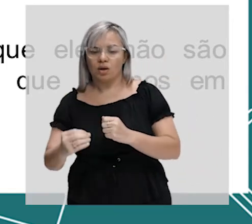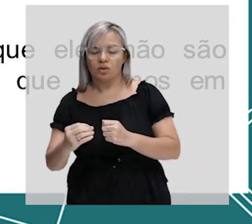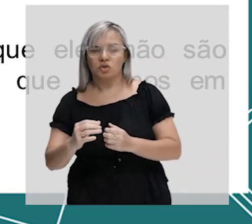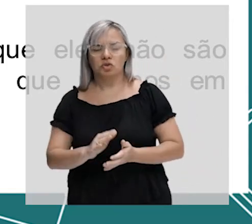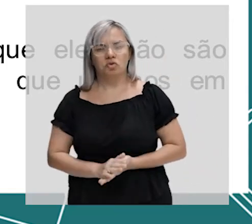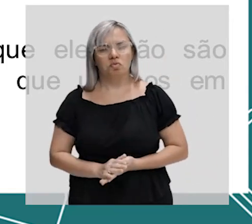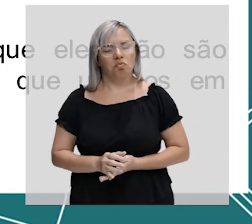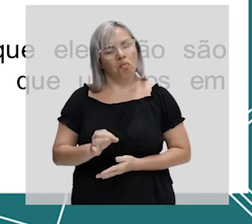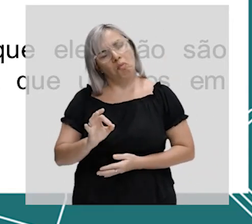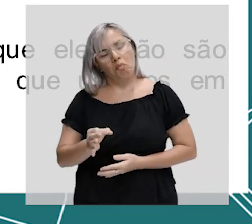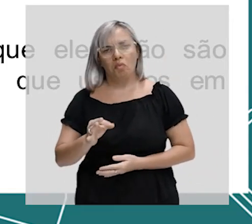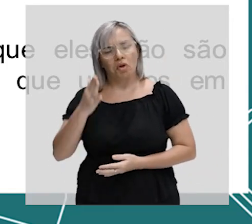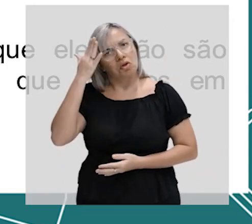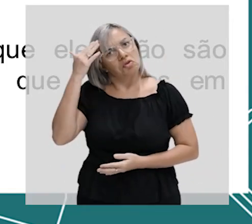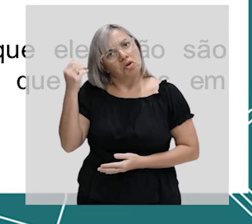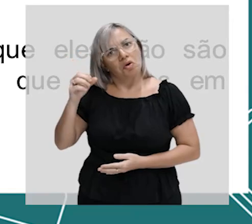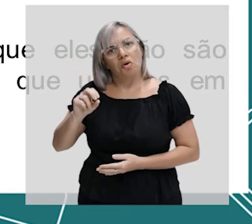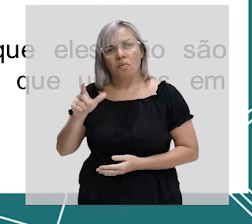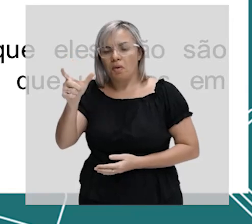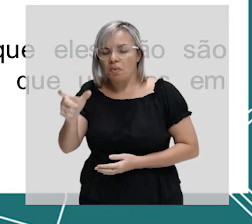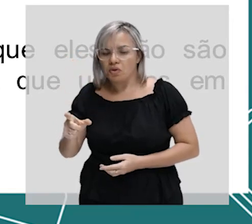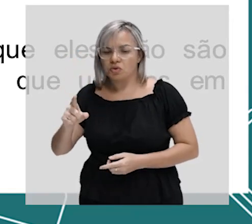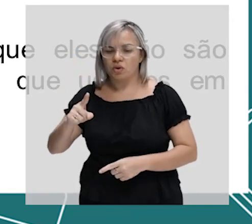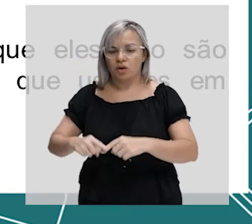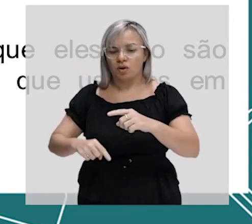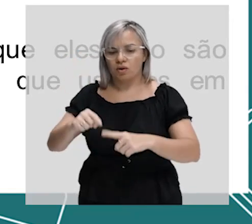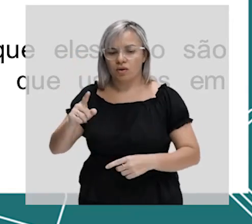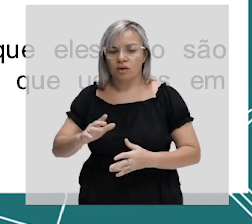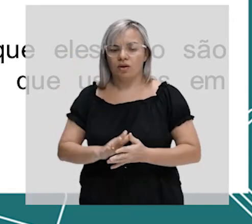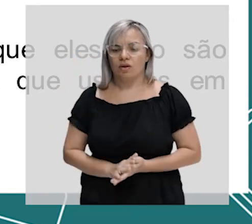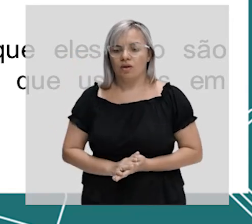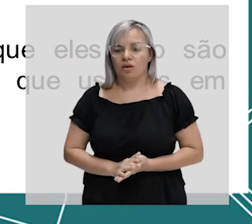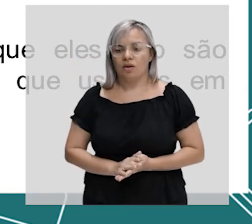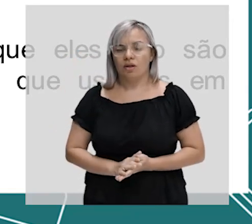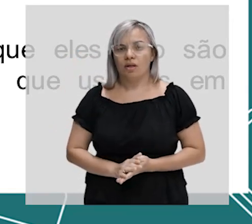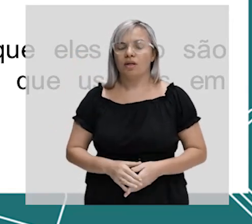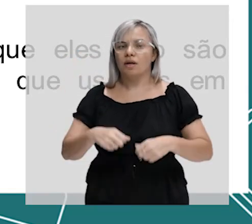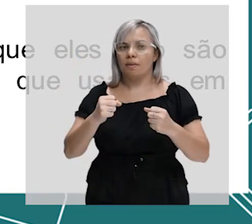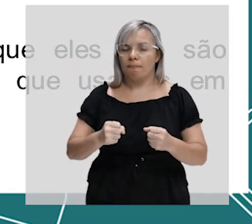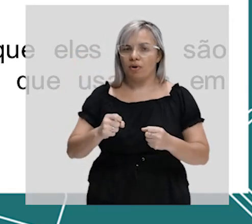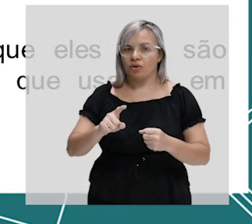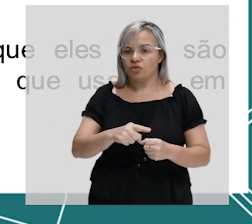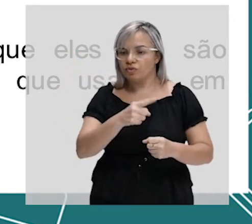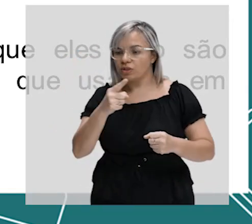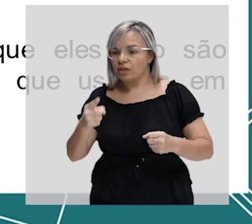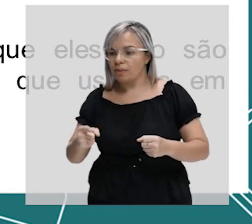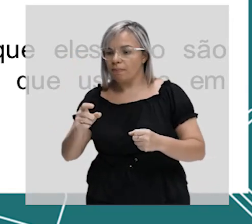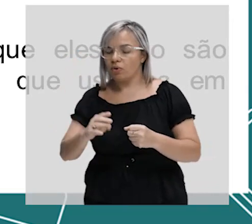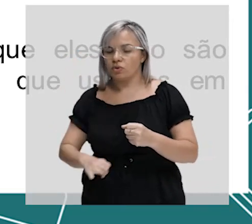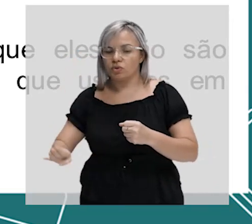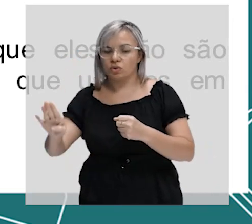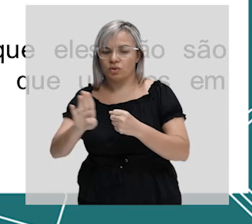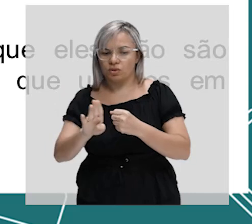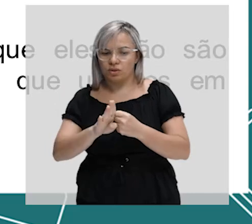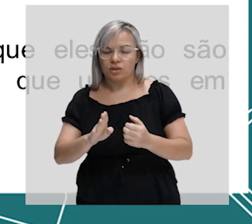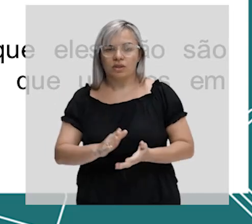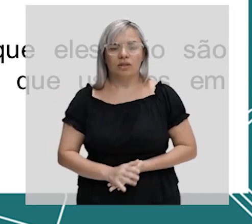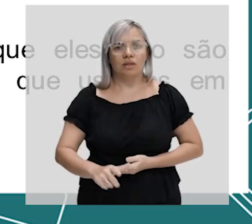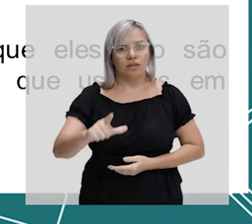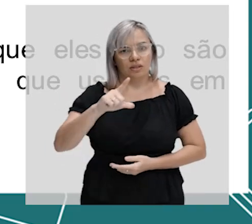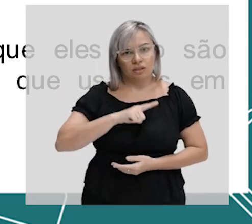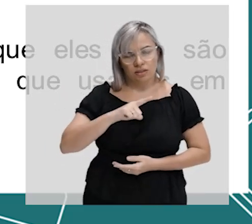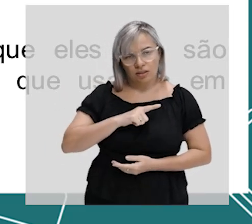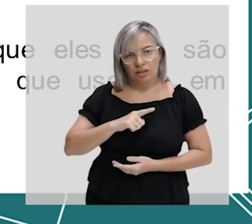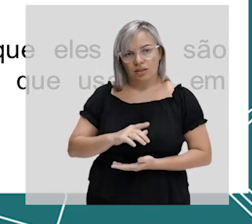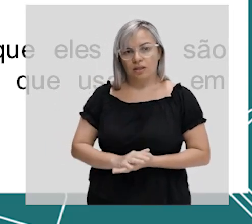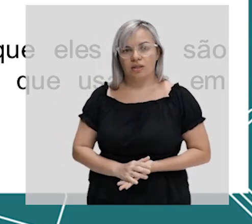algo, e podem ou não ser imediatamente seguidos de substantivos. No entanto, existem alguns casos específicos